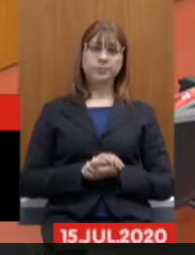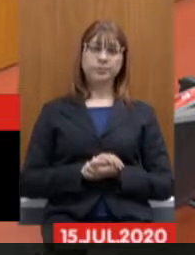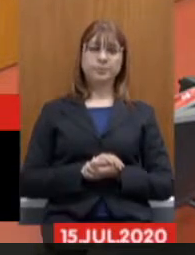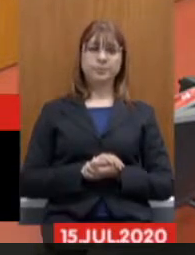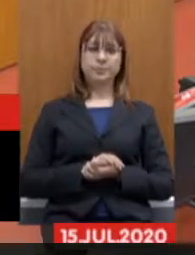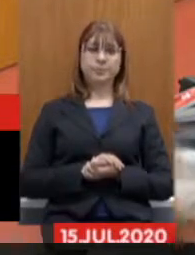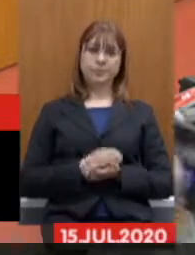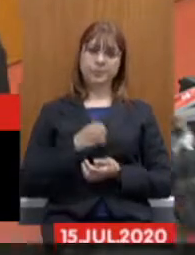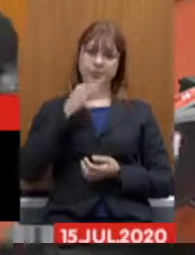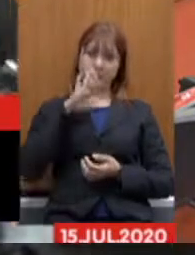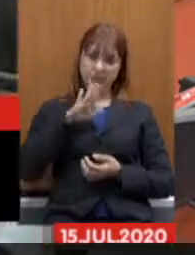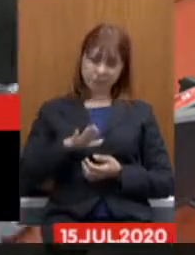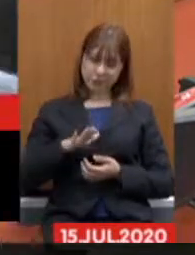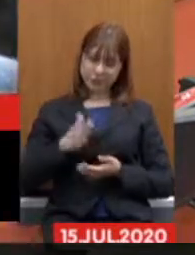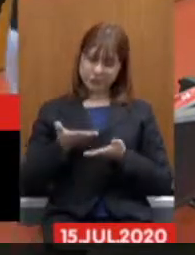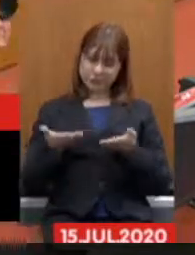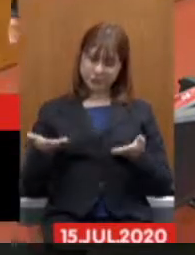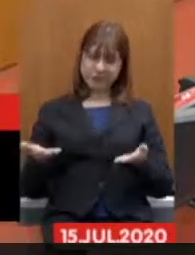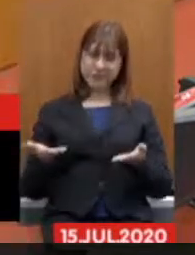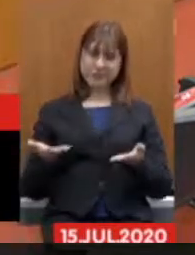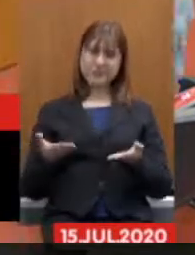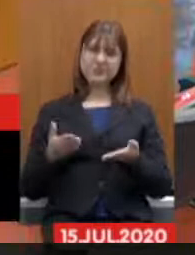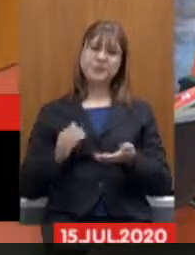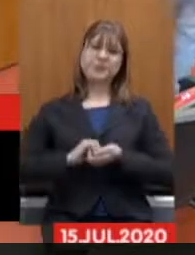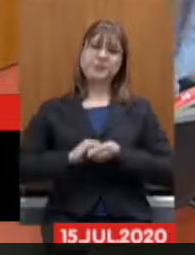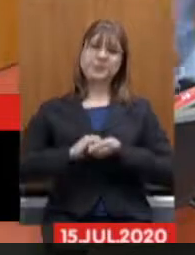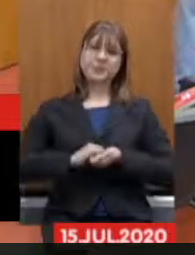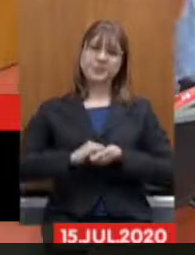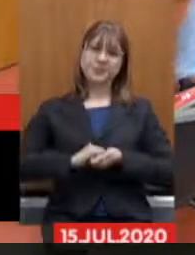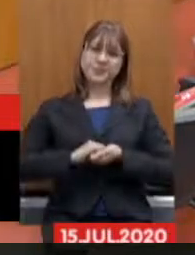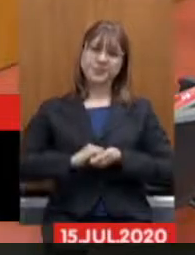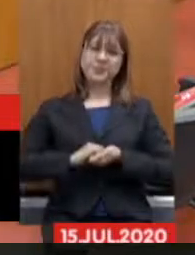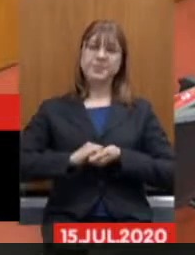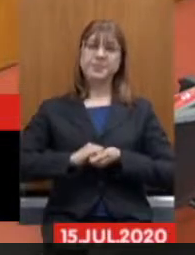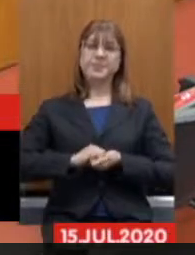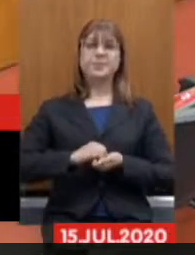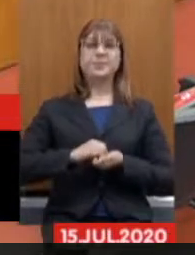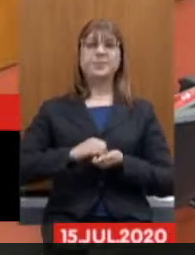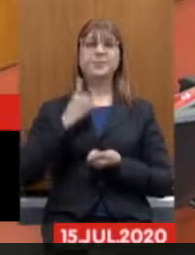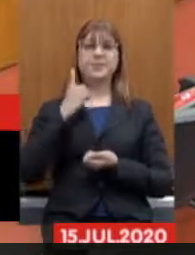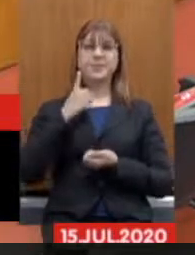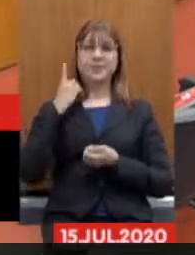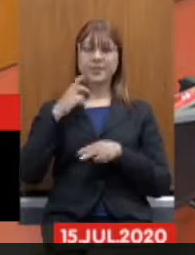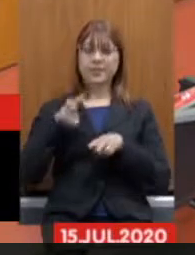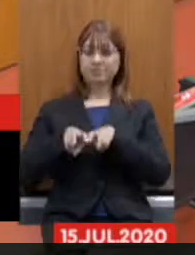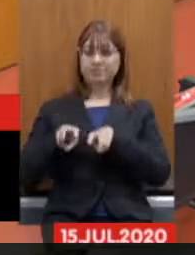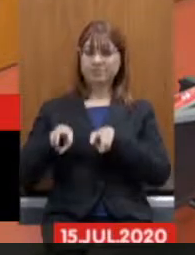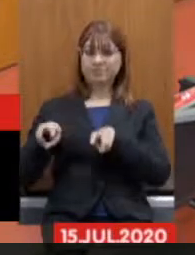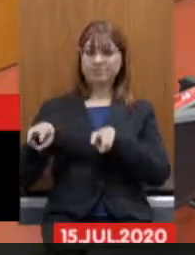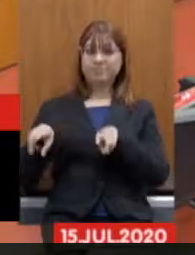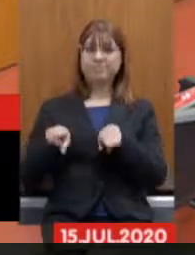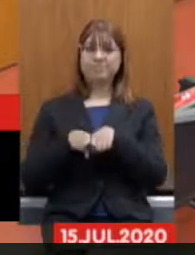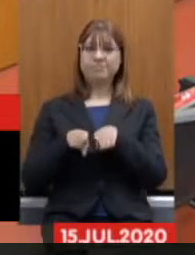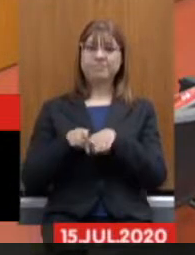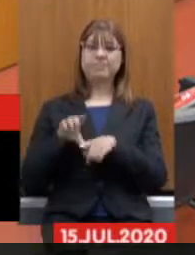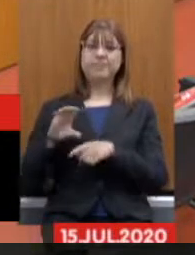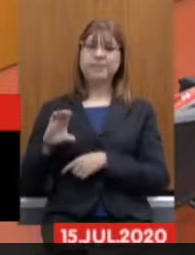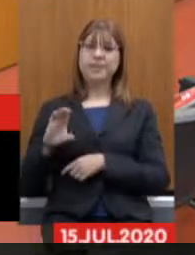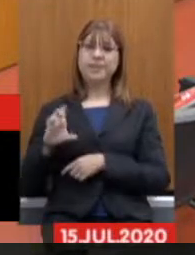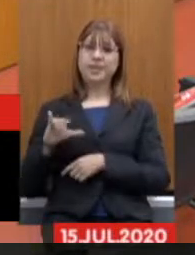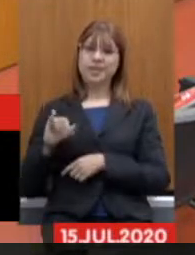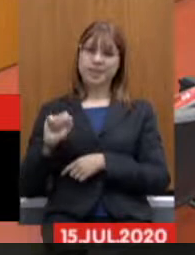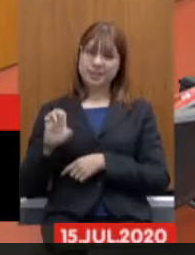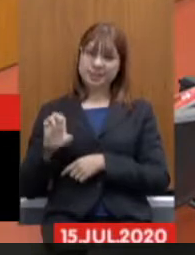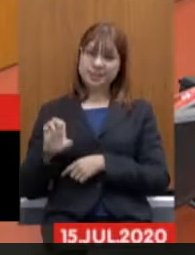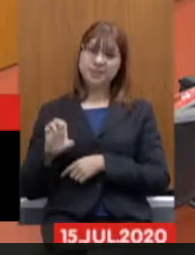oi boa tarde a todos é cumprimento aqui os deputados presentes na mesa gustavo valadares elisa viola beatriz